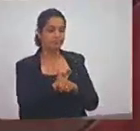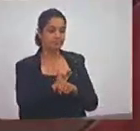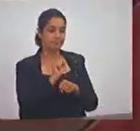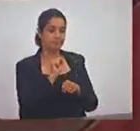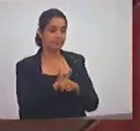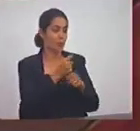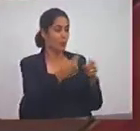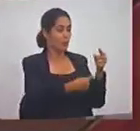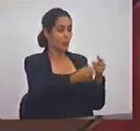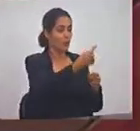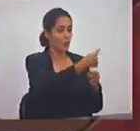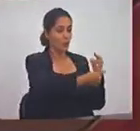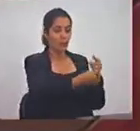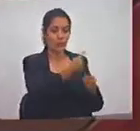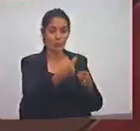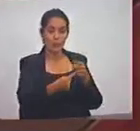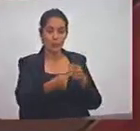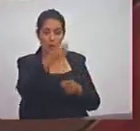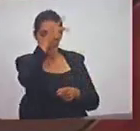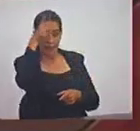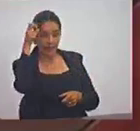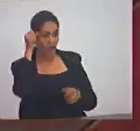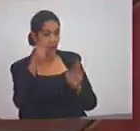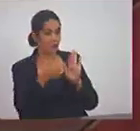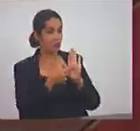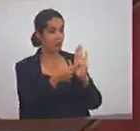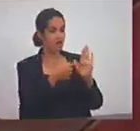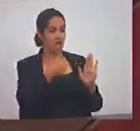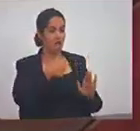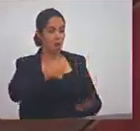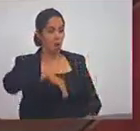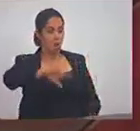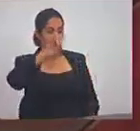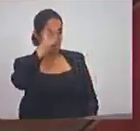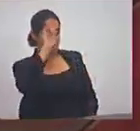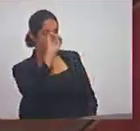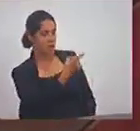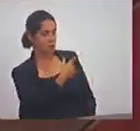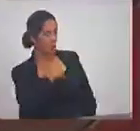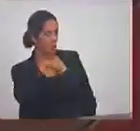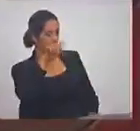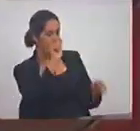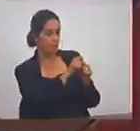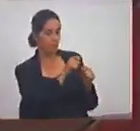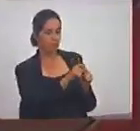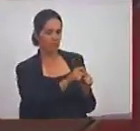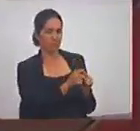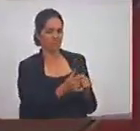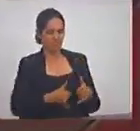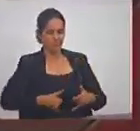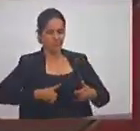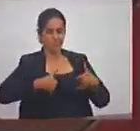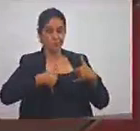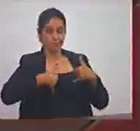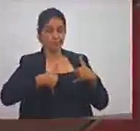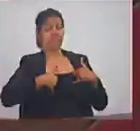para ego e vaidade de um prefeito que quer mostrar eu mando, eu aprovo, eu faço. Essa é a pura